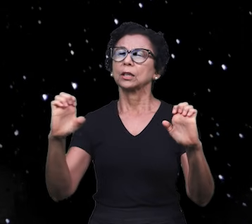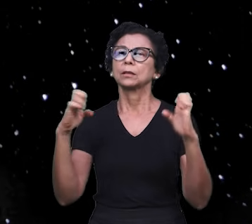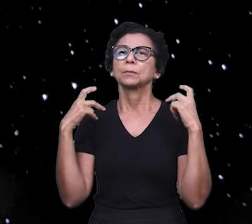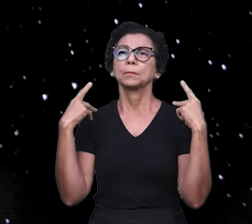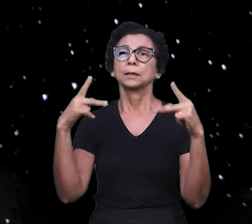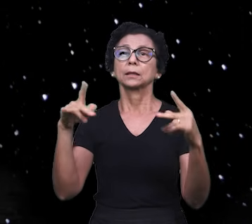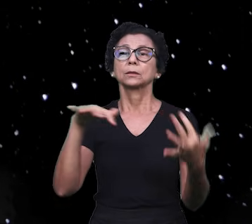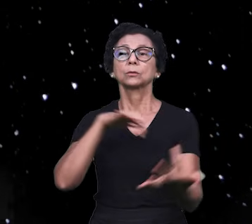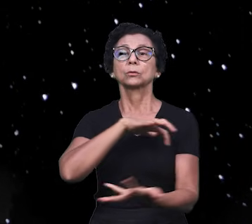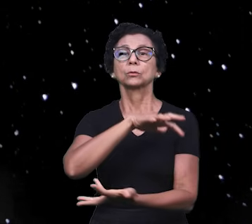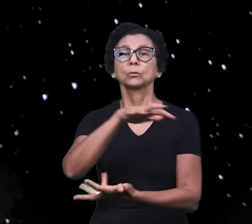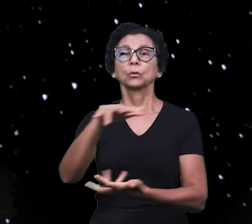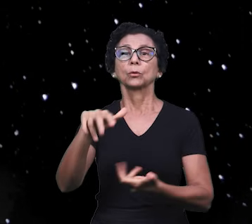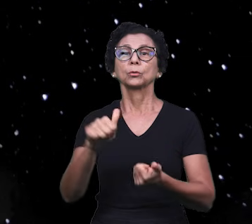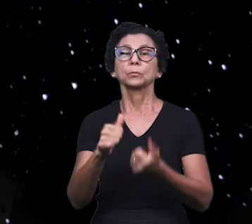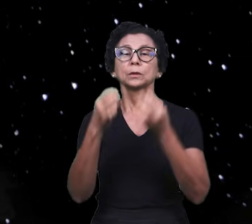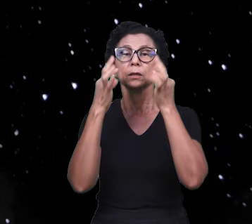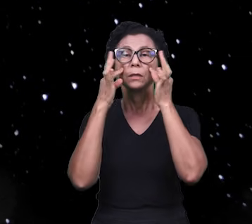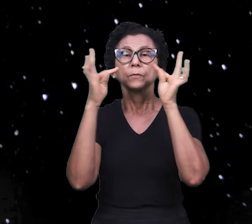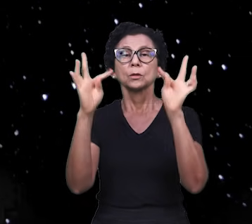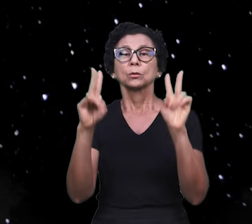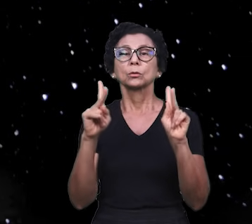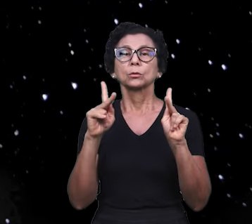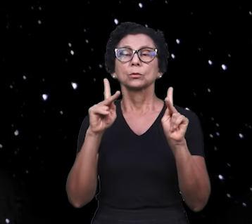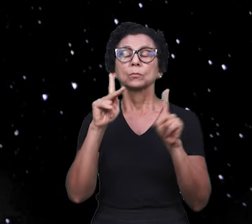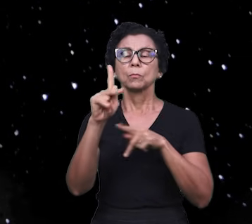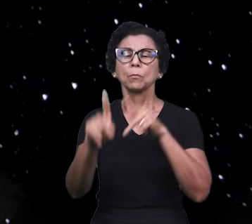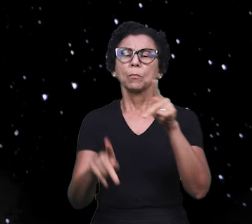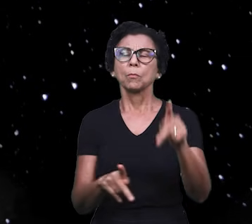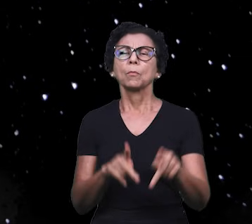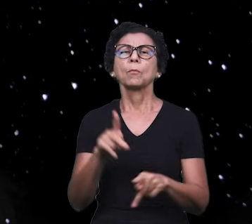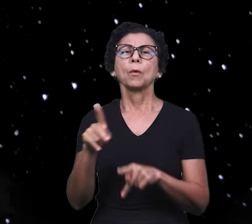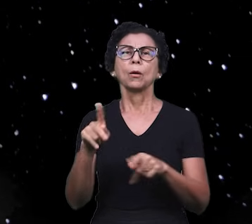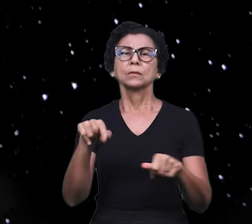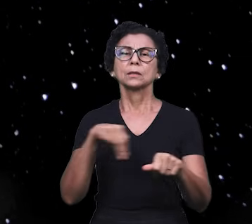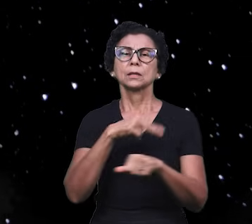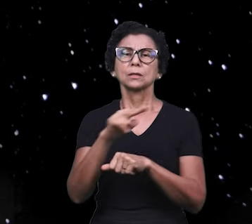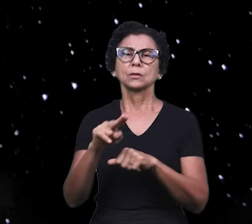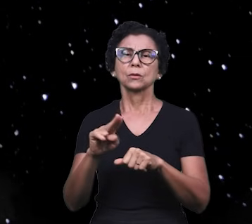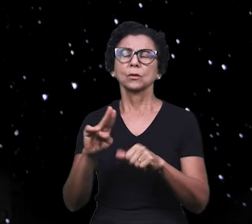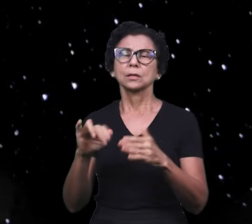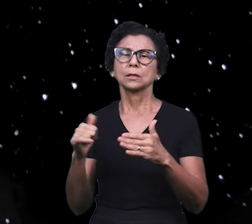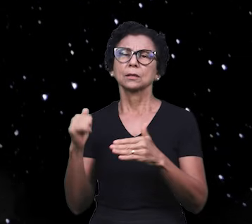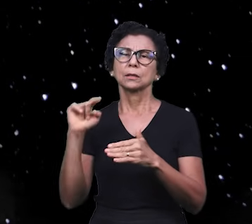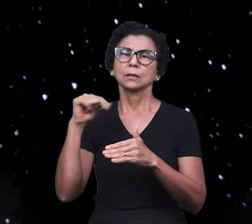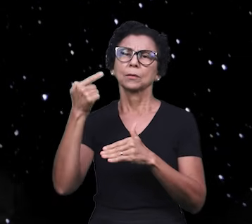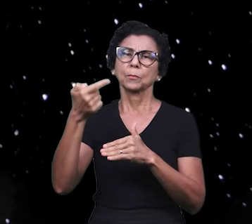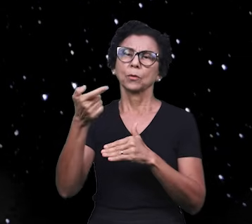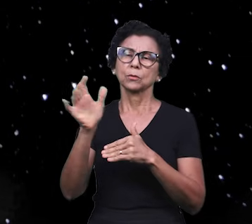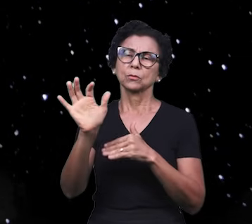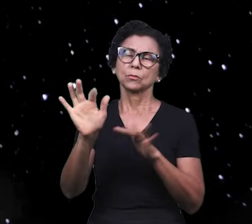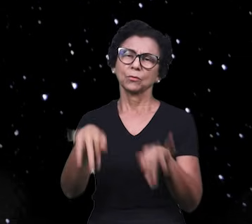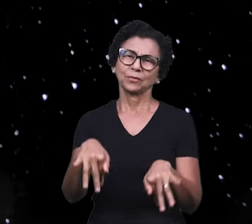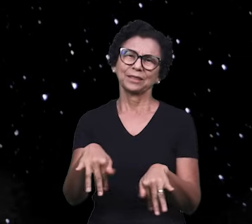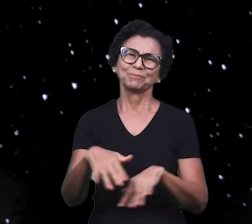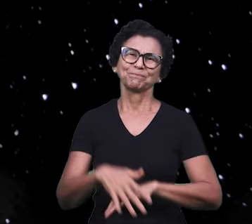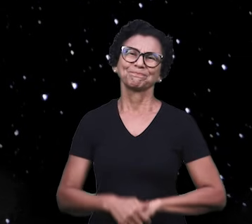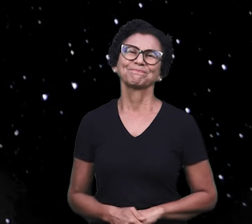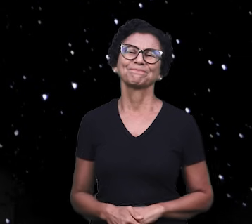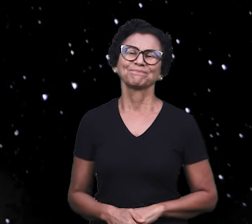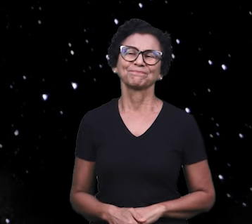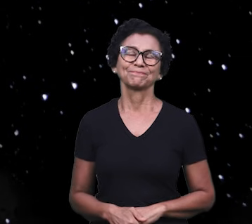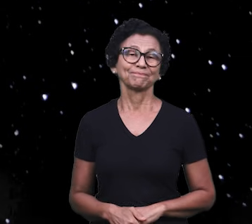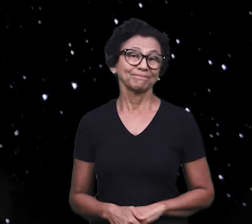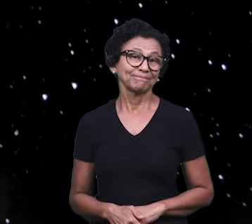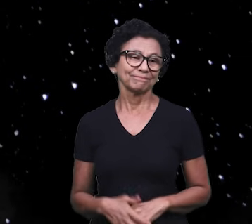mundo, em testemunho a todas as gentes, e então virá o fim." Né? Então, estamos vivendo